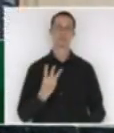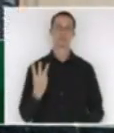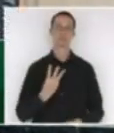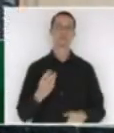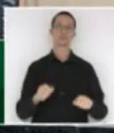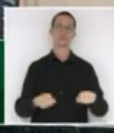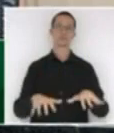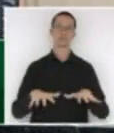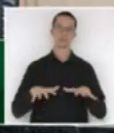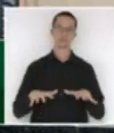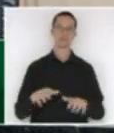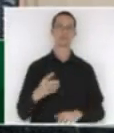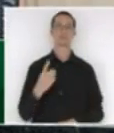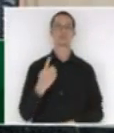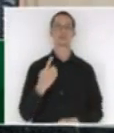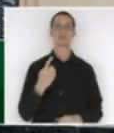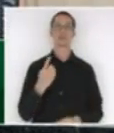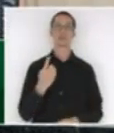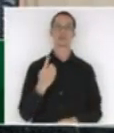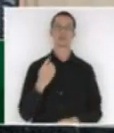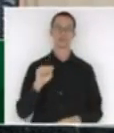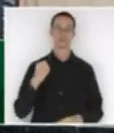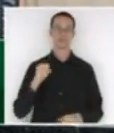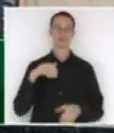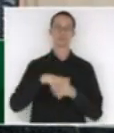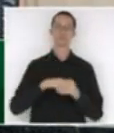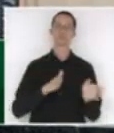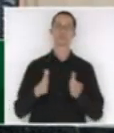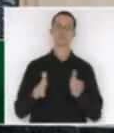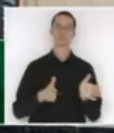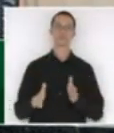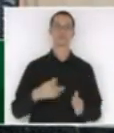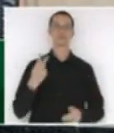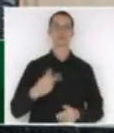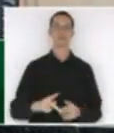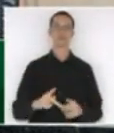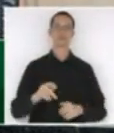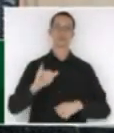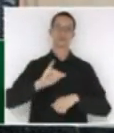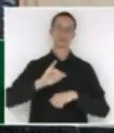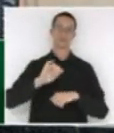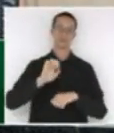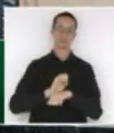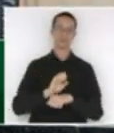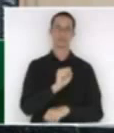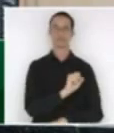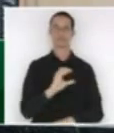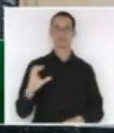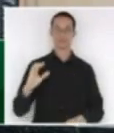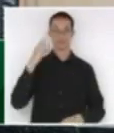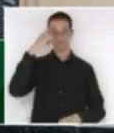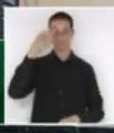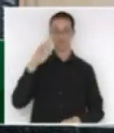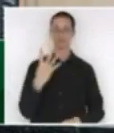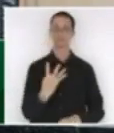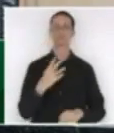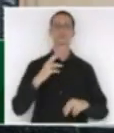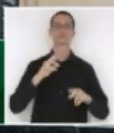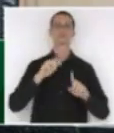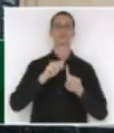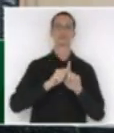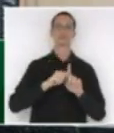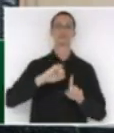da 18ª legislatura da Assembleia Legislativa do Estado de Santa Catarina, realizada em 4 de julho de